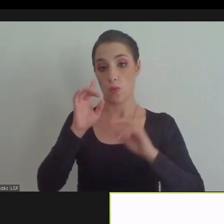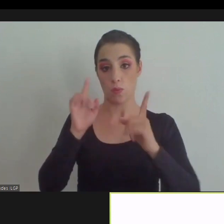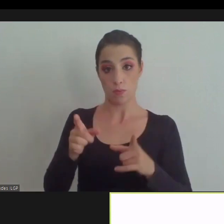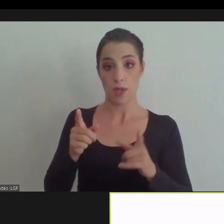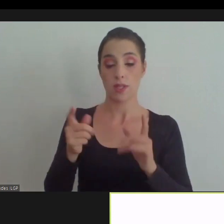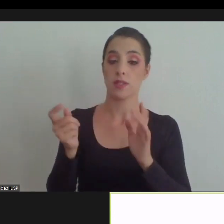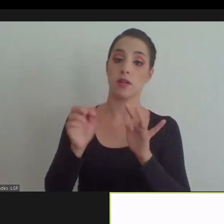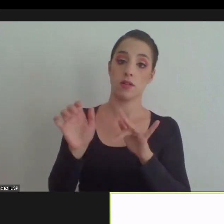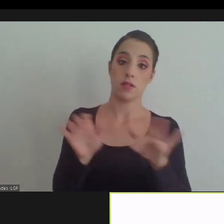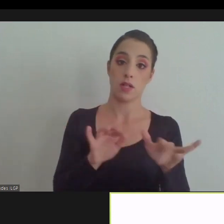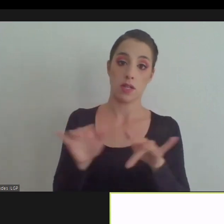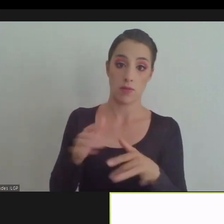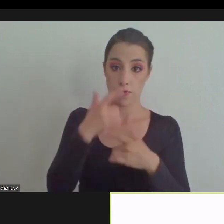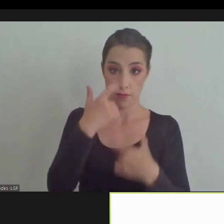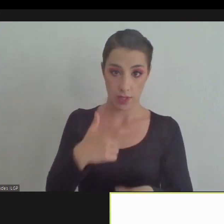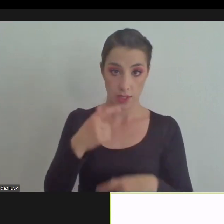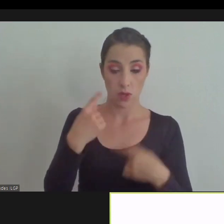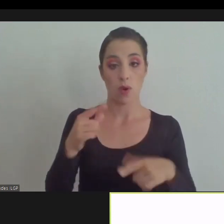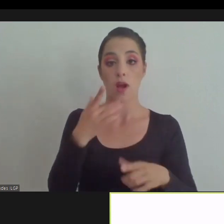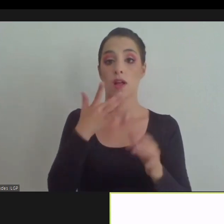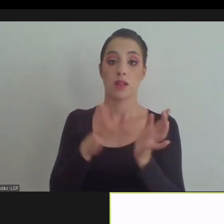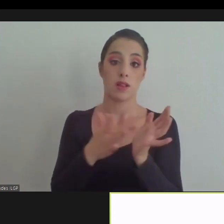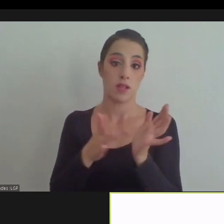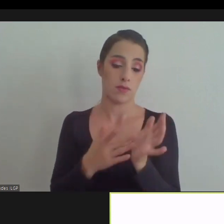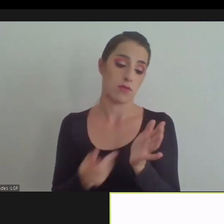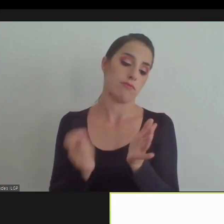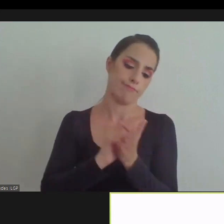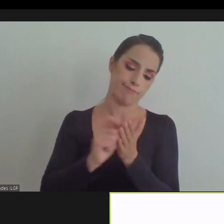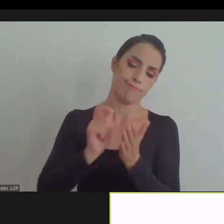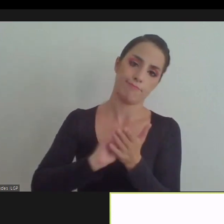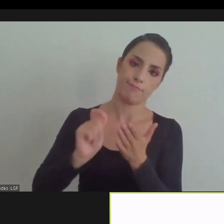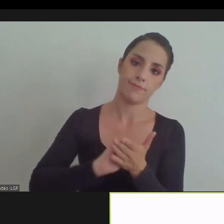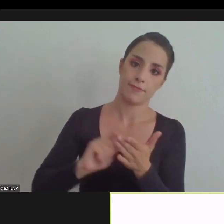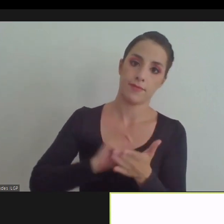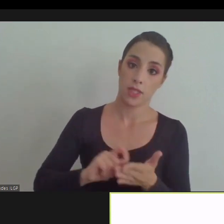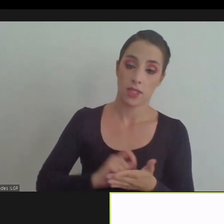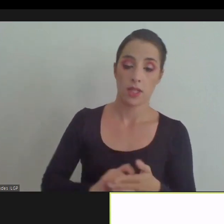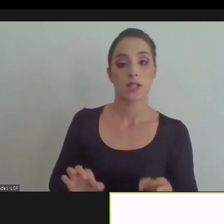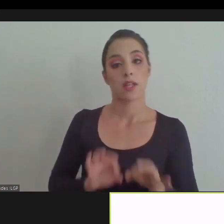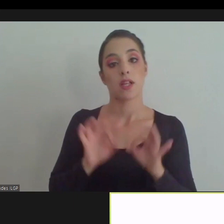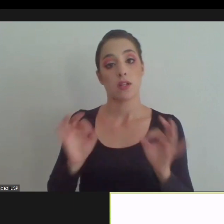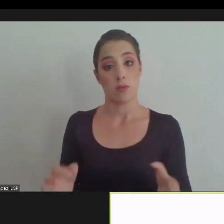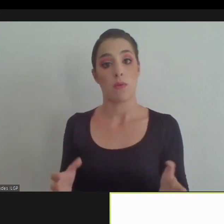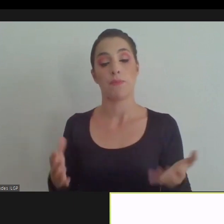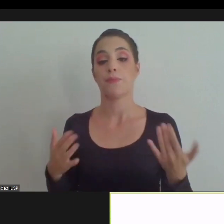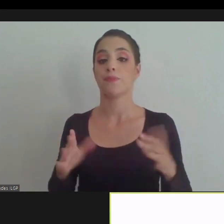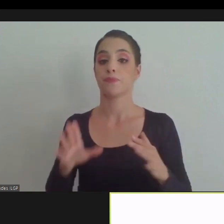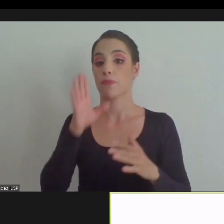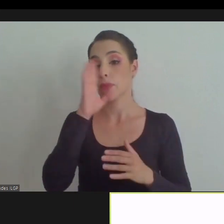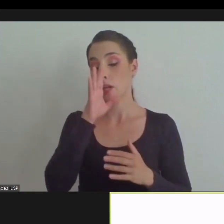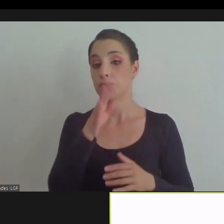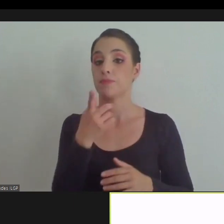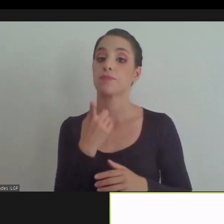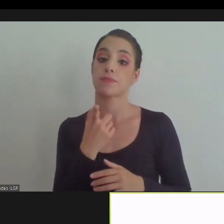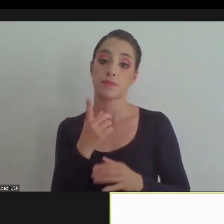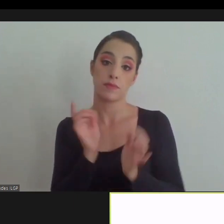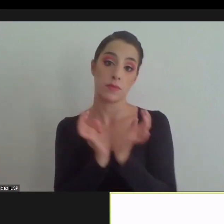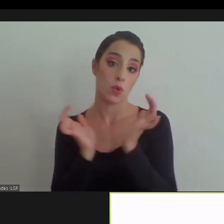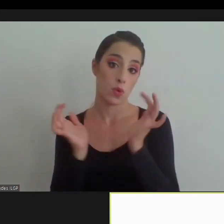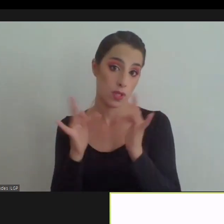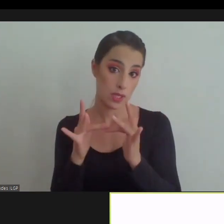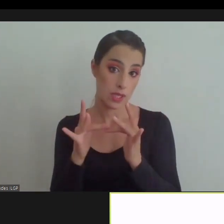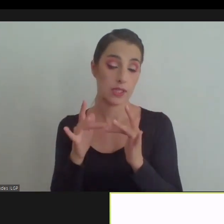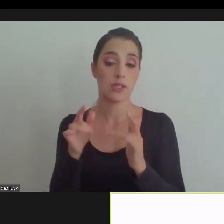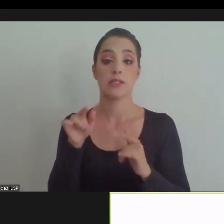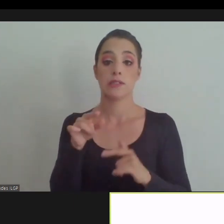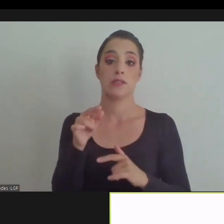formato físico, existe um livro em que se faz o preenchimento, mas já no regime